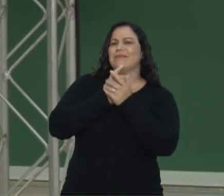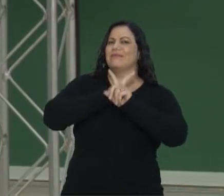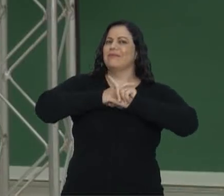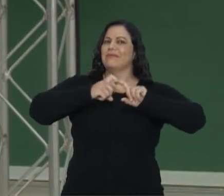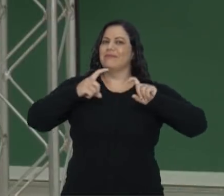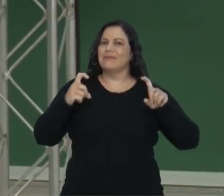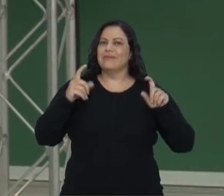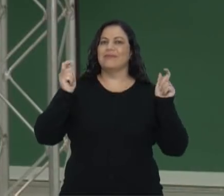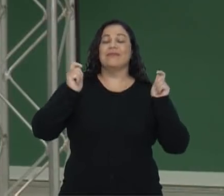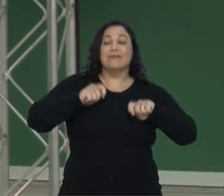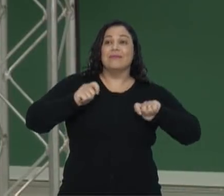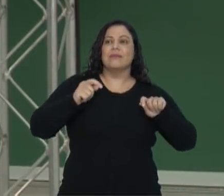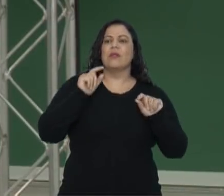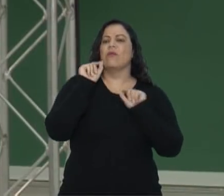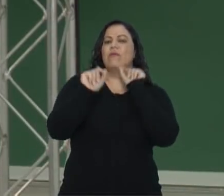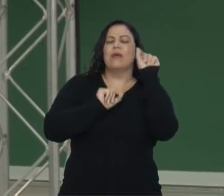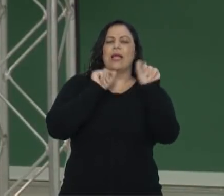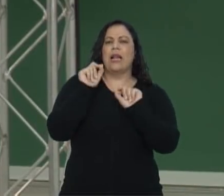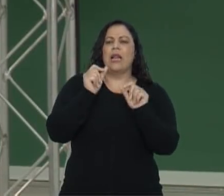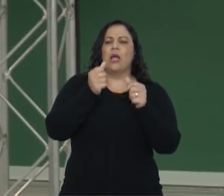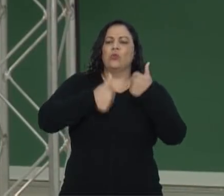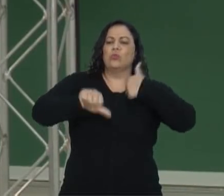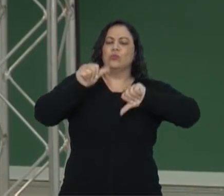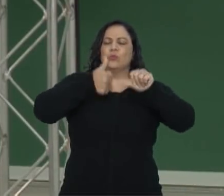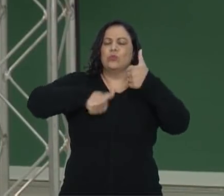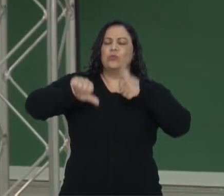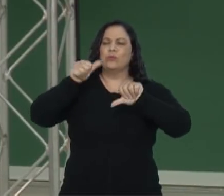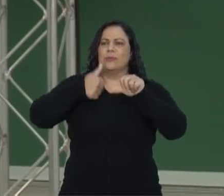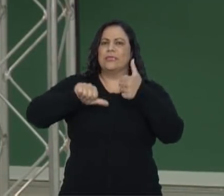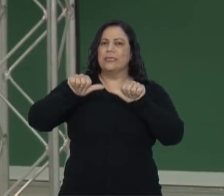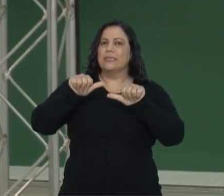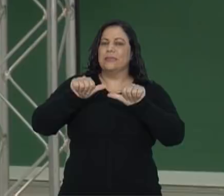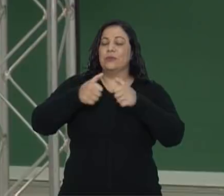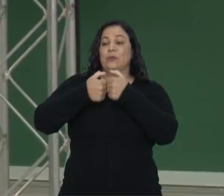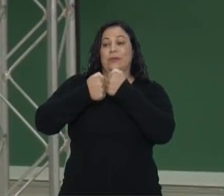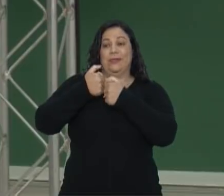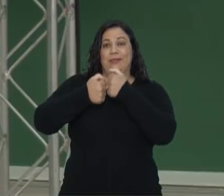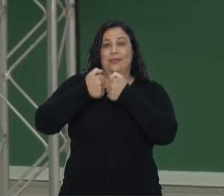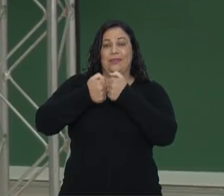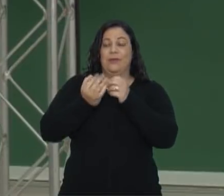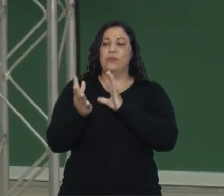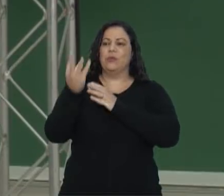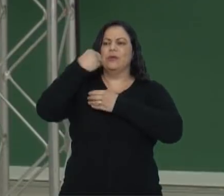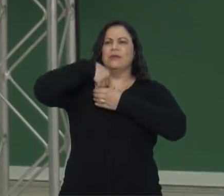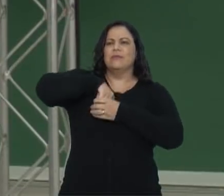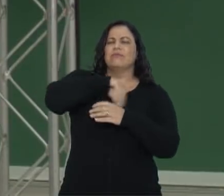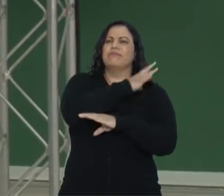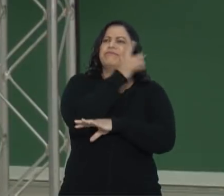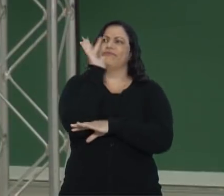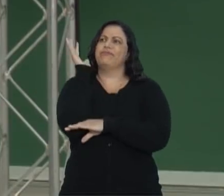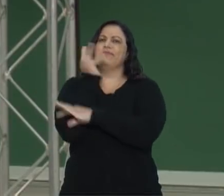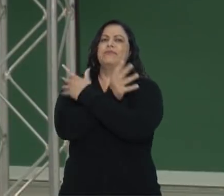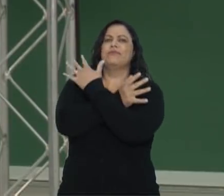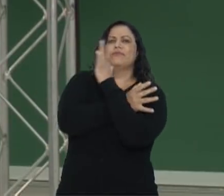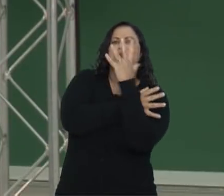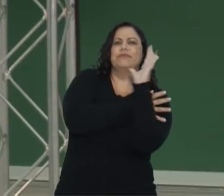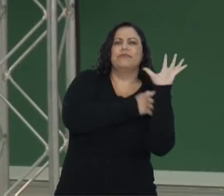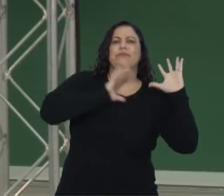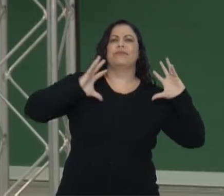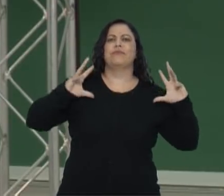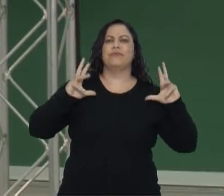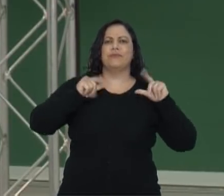vamos falar dos fenômenos físicos e químicos na natureza. Então nas duas aulas anteriores, na 31 e